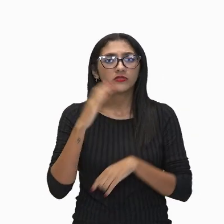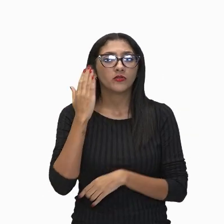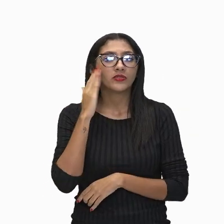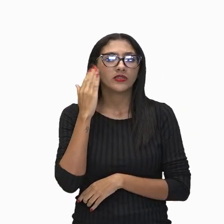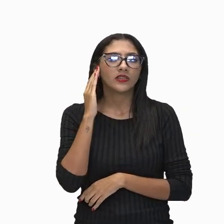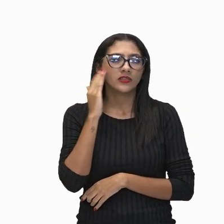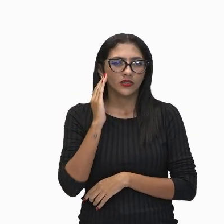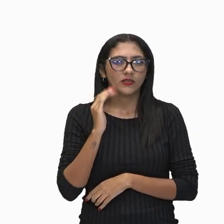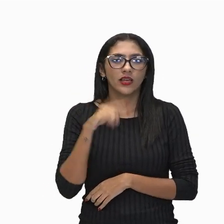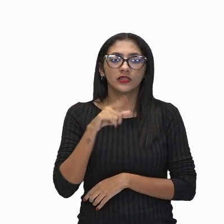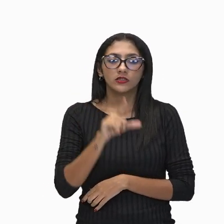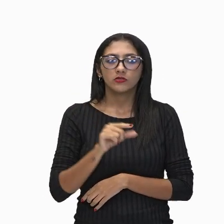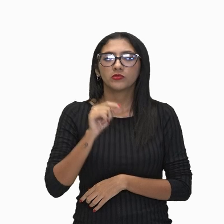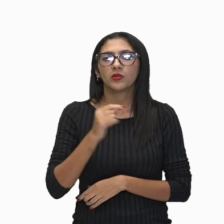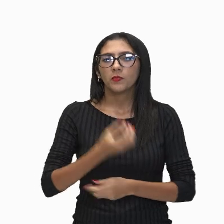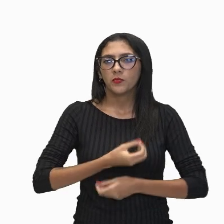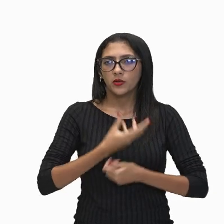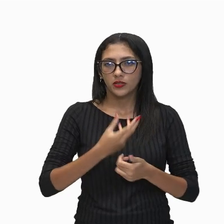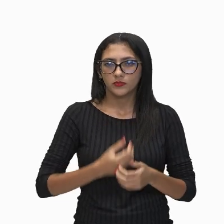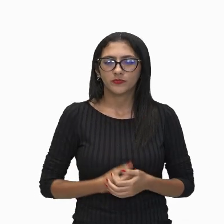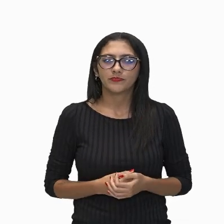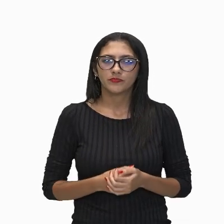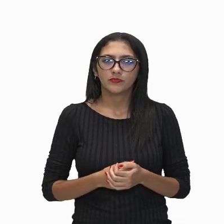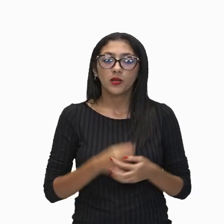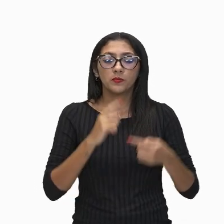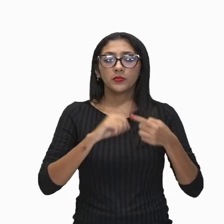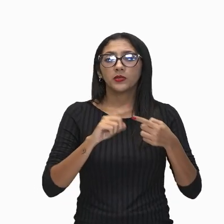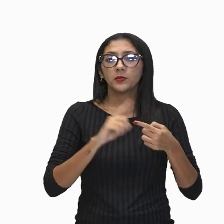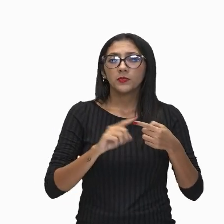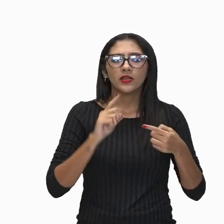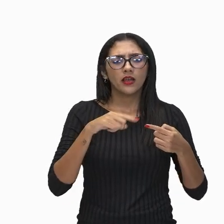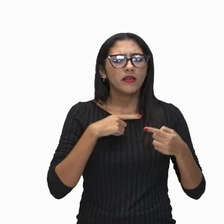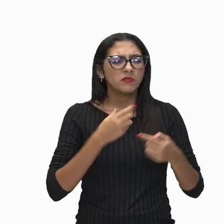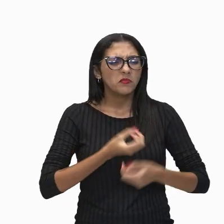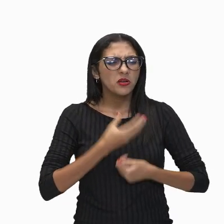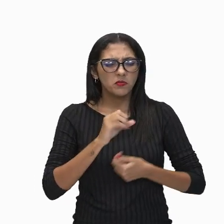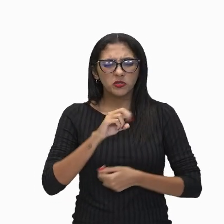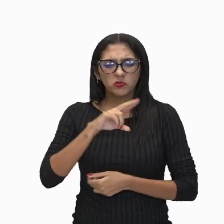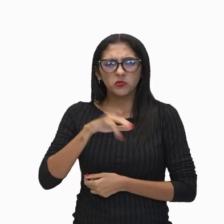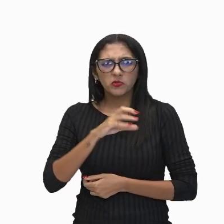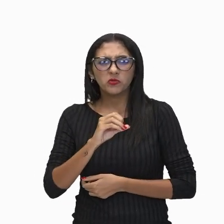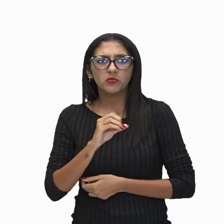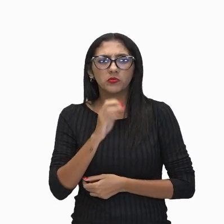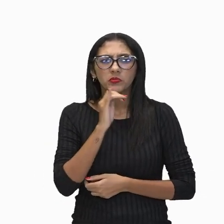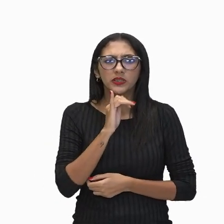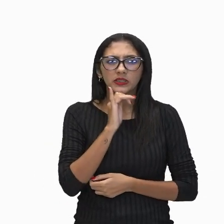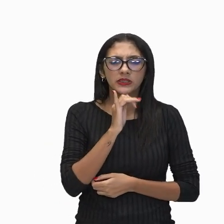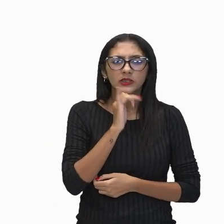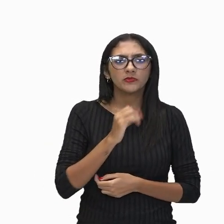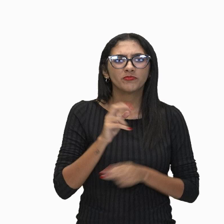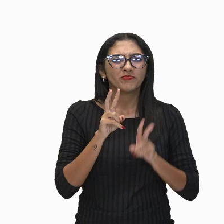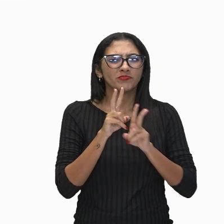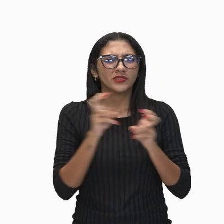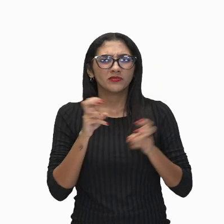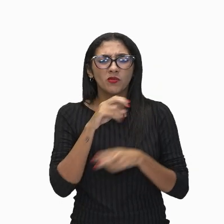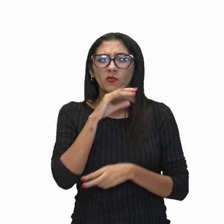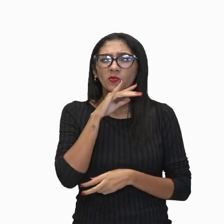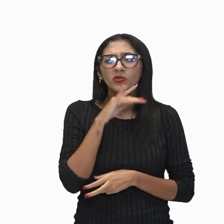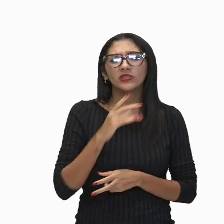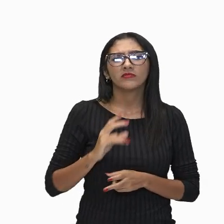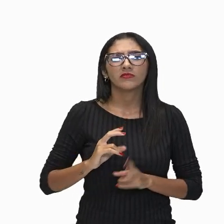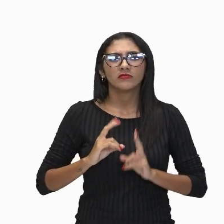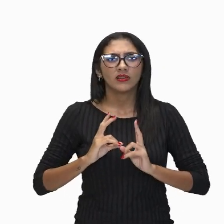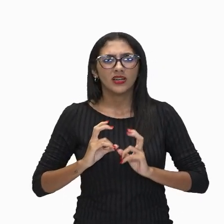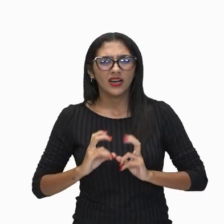título do poema. Uma delas é que o poema seria sujo porque trataria de temas torpes, como o câncer,